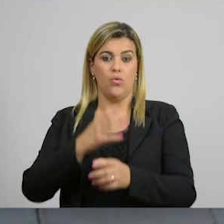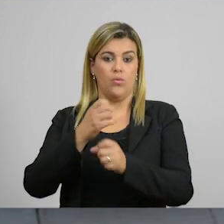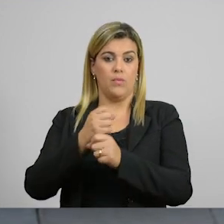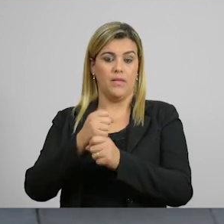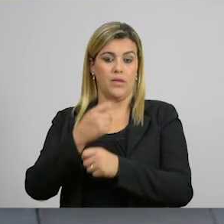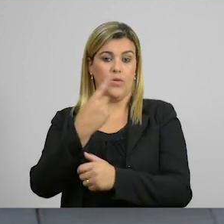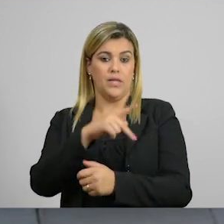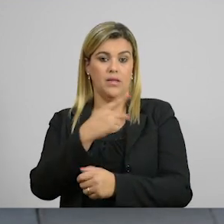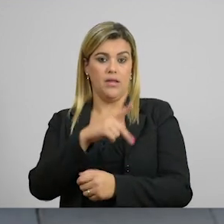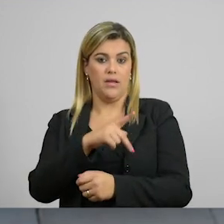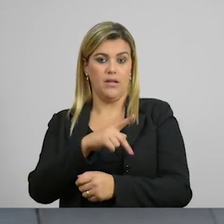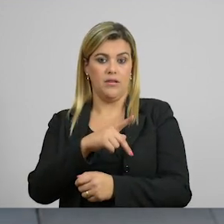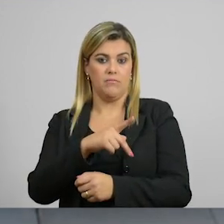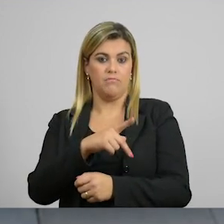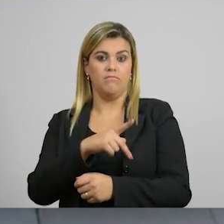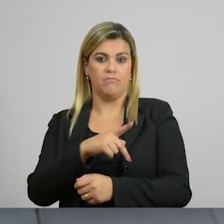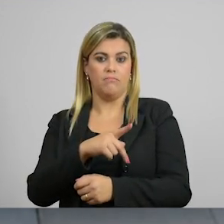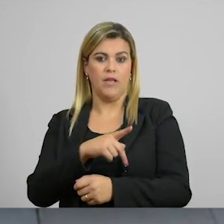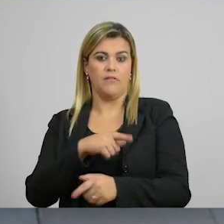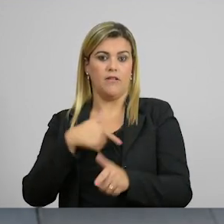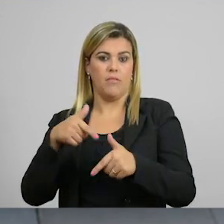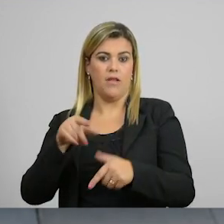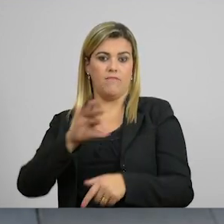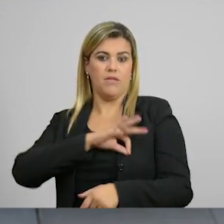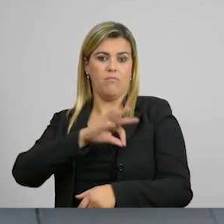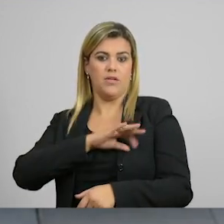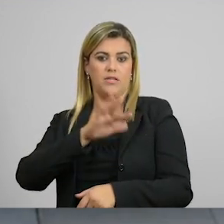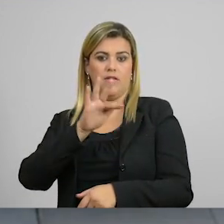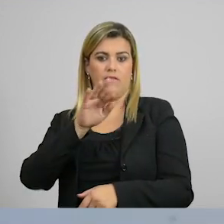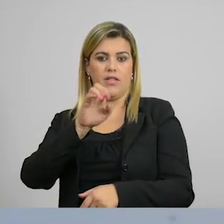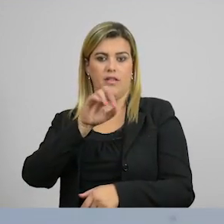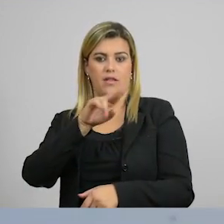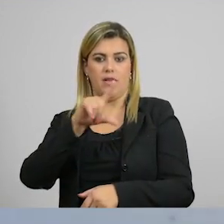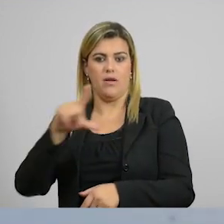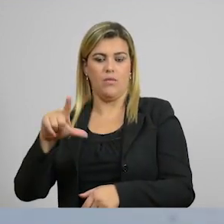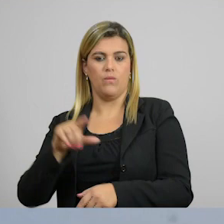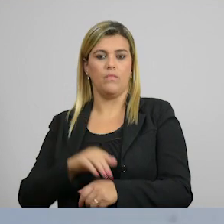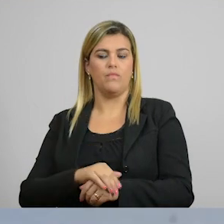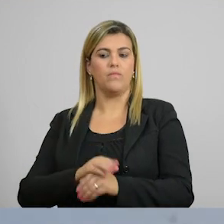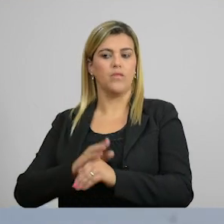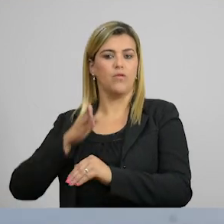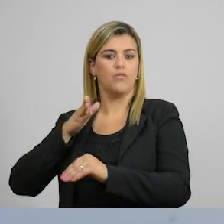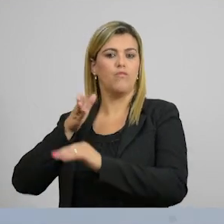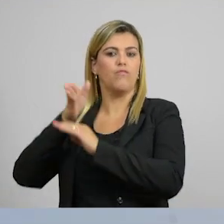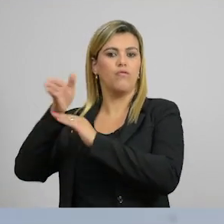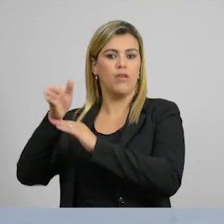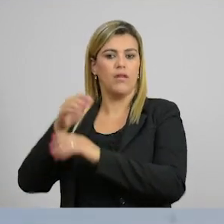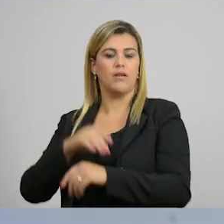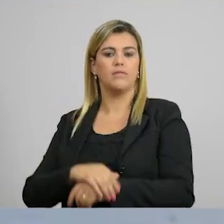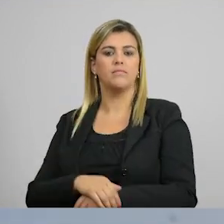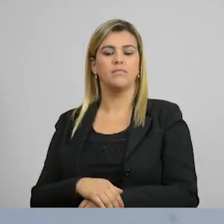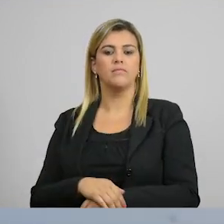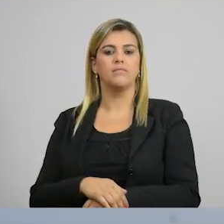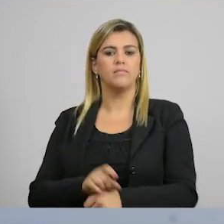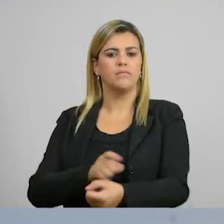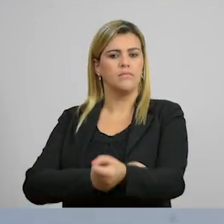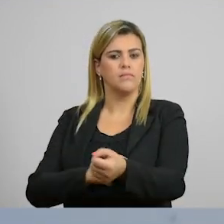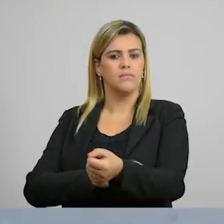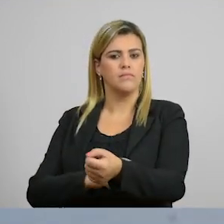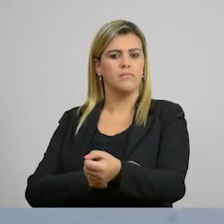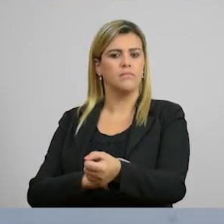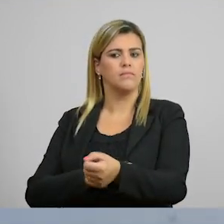padrinho dele, era um chefão da Polícia Federal. Então, fui lá, nesse